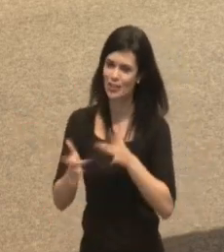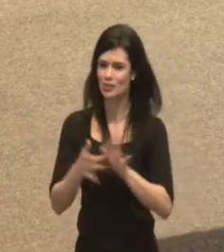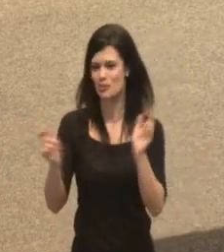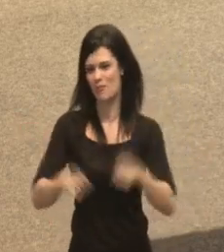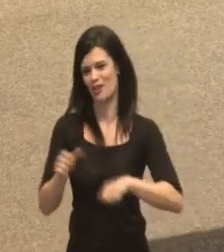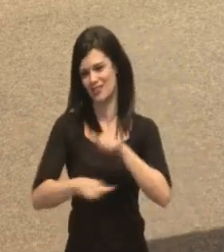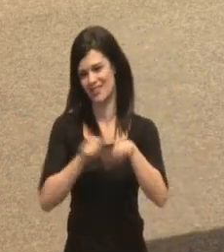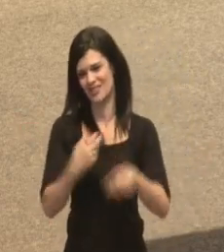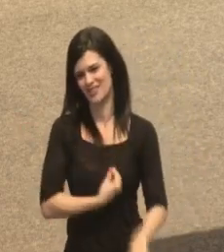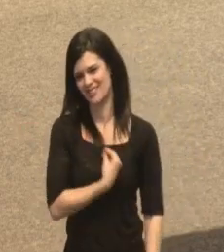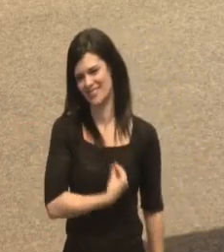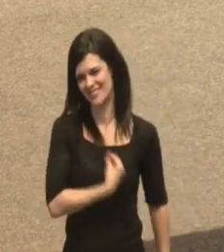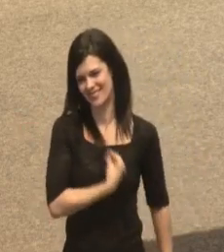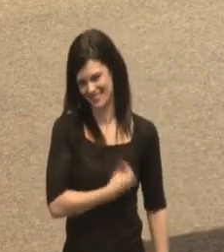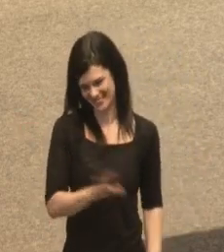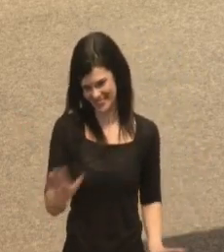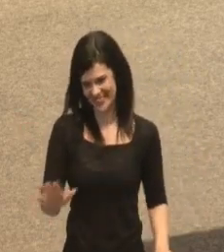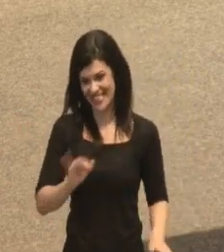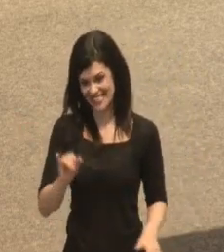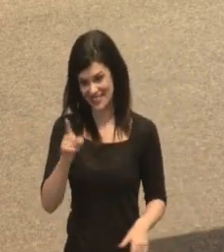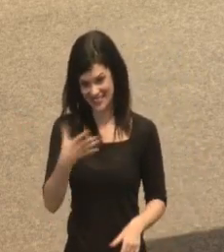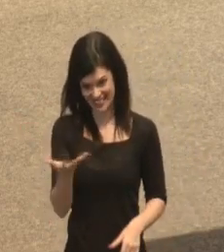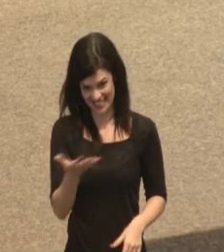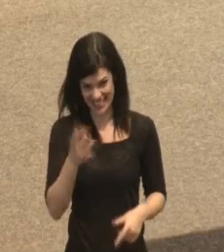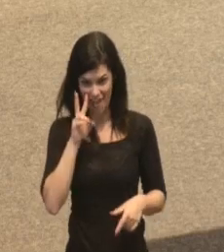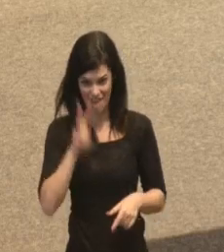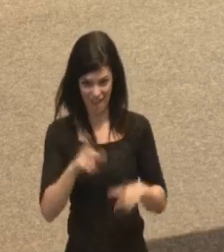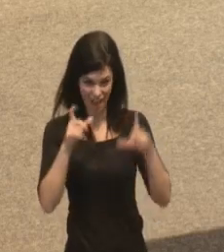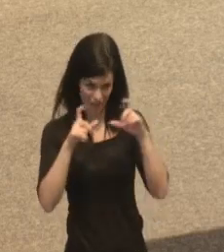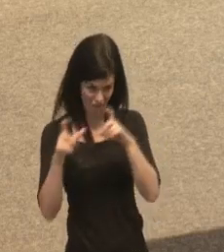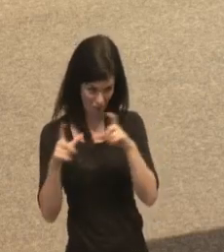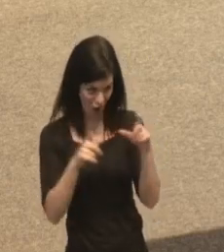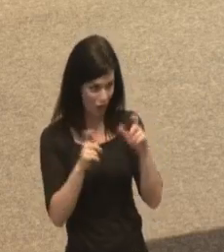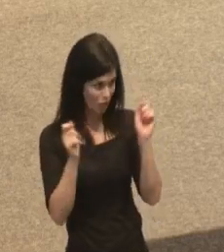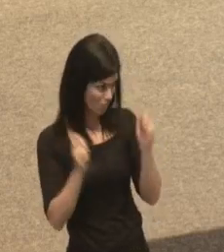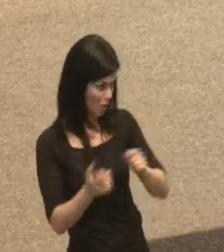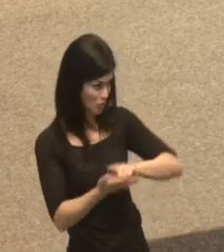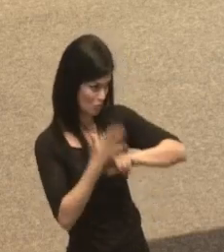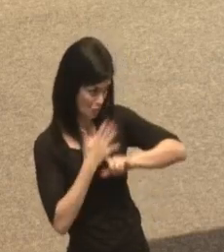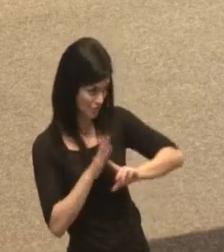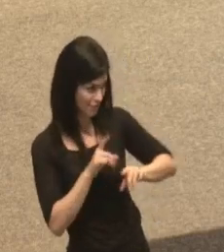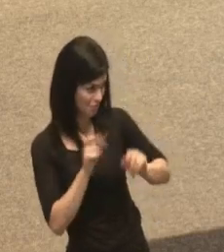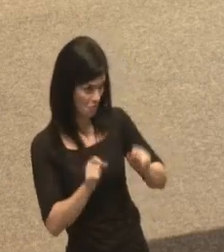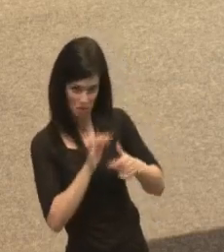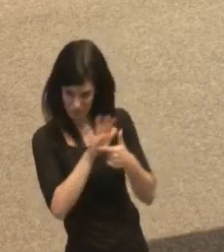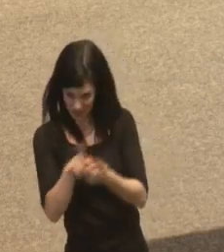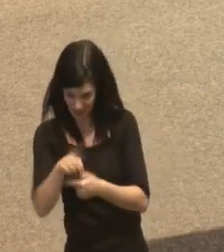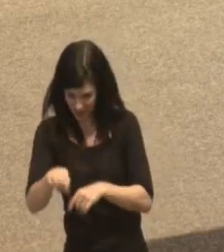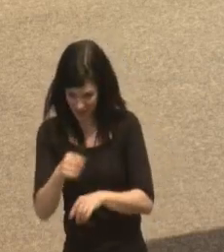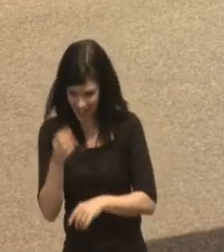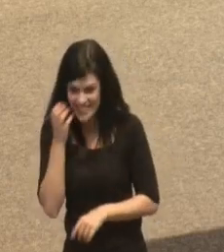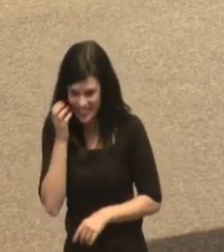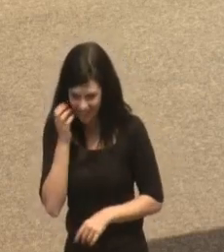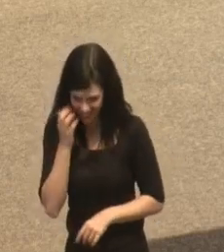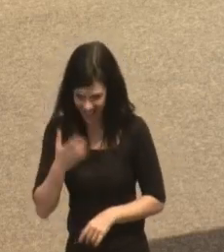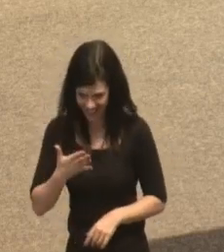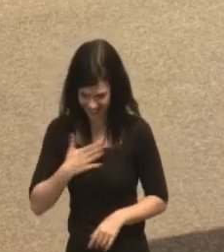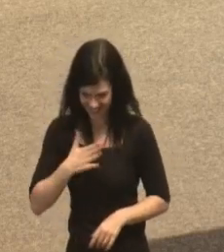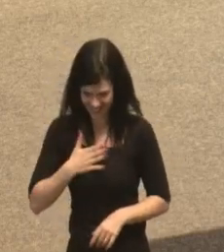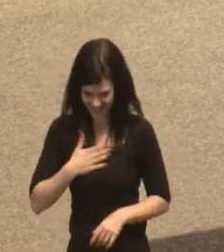Se você depois quiser ver as fotos, eu posso mostrar para você essas fotos no meu celular, não posso publicá-las, mas posso mostrar para você.